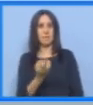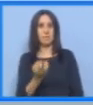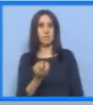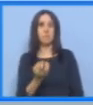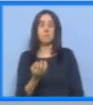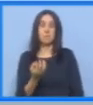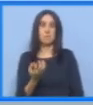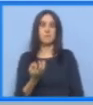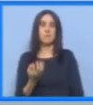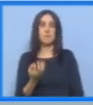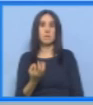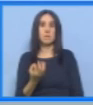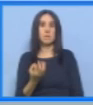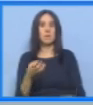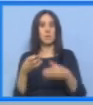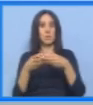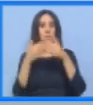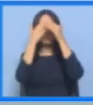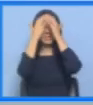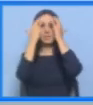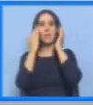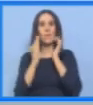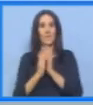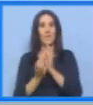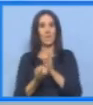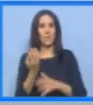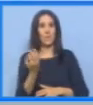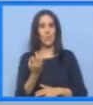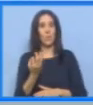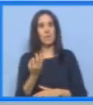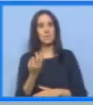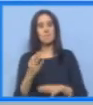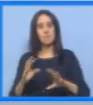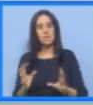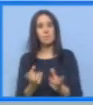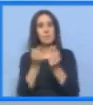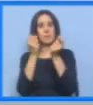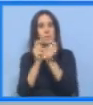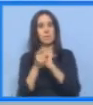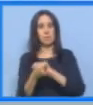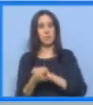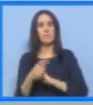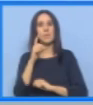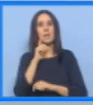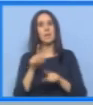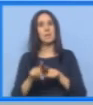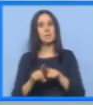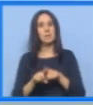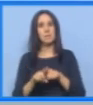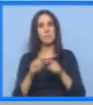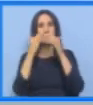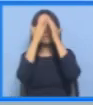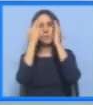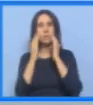ao carisma da vossa congregação, não é? Esta dimensão da reparação, as irmãs acabam por estar muito